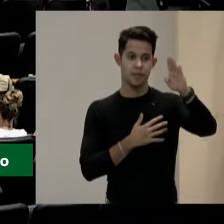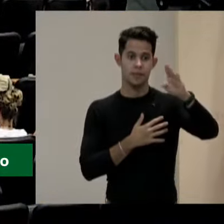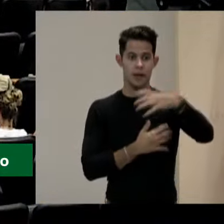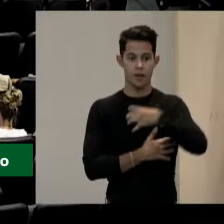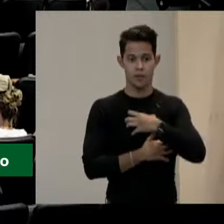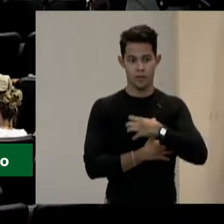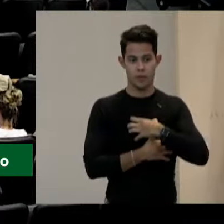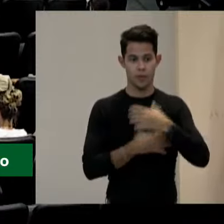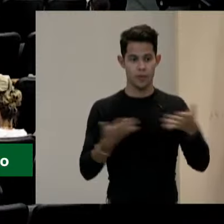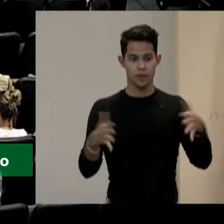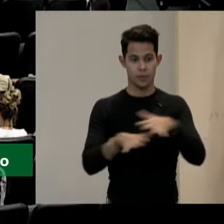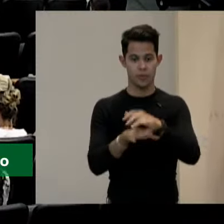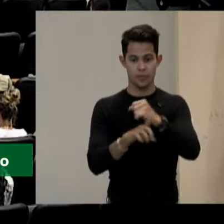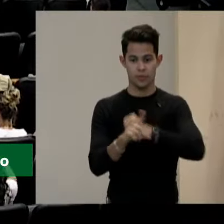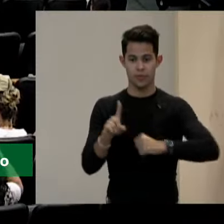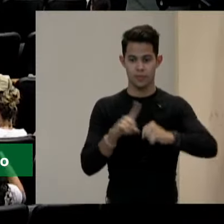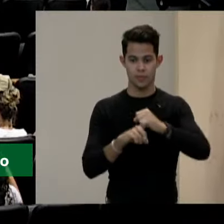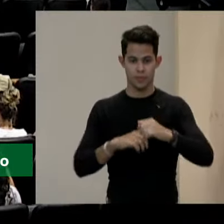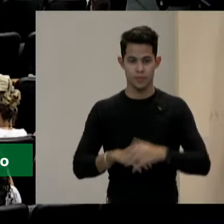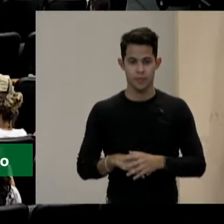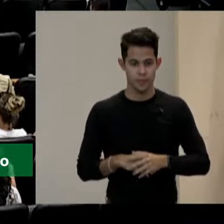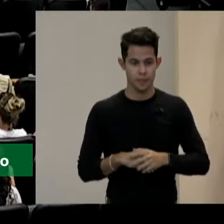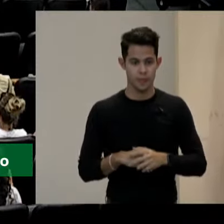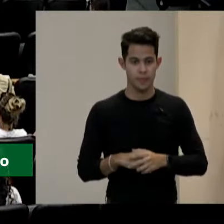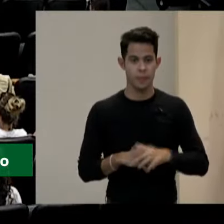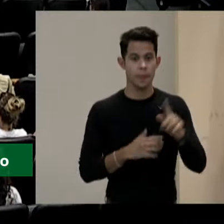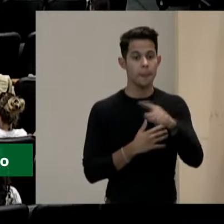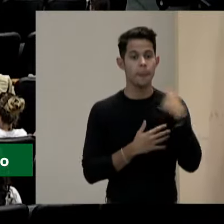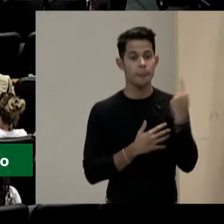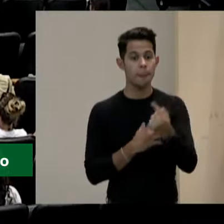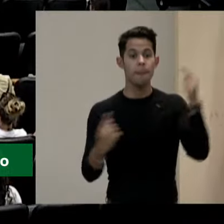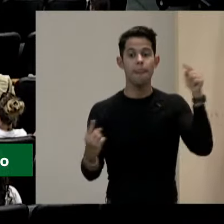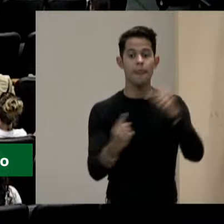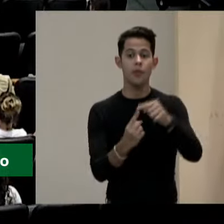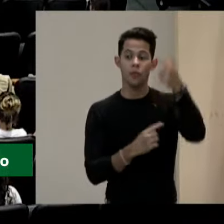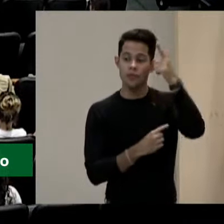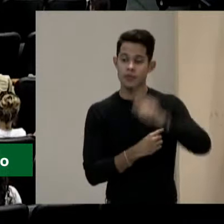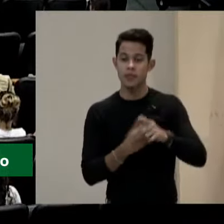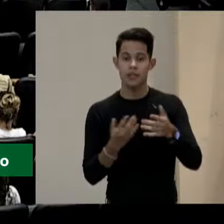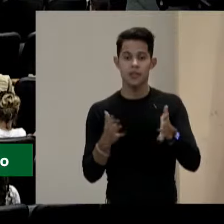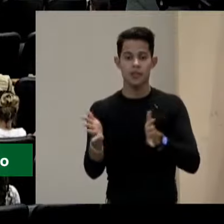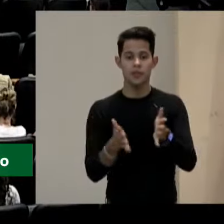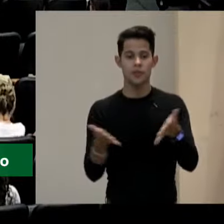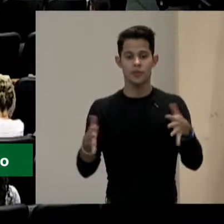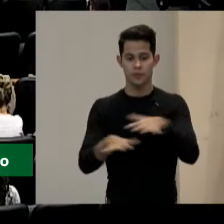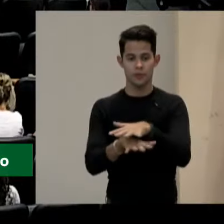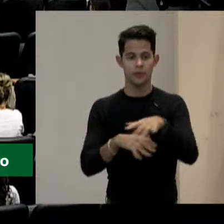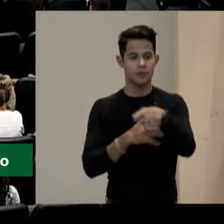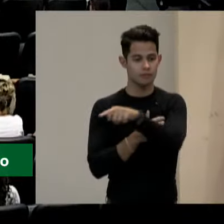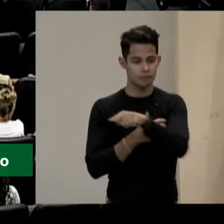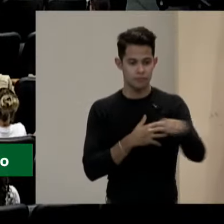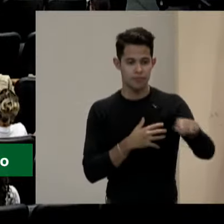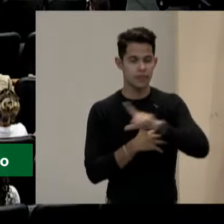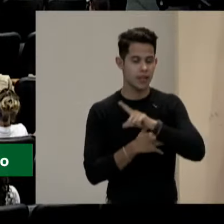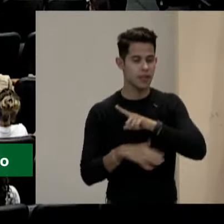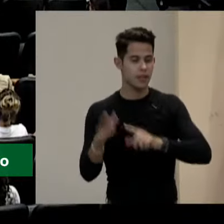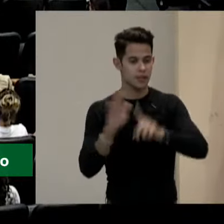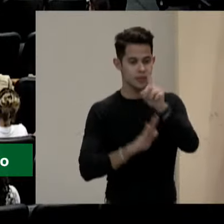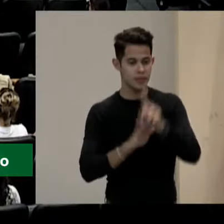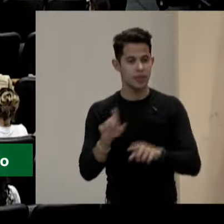inclusão social. Então, dificilmente vamos alcançar a inclusão social. É quase uma utopia, todos, além de ter o direito, todos